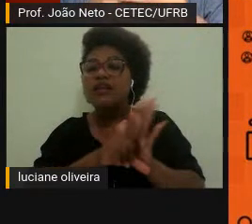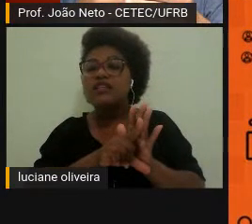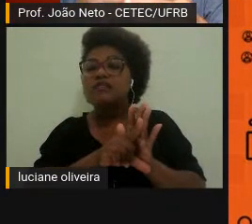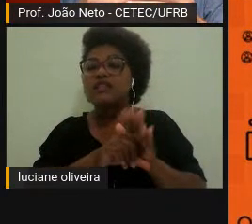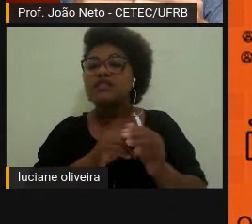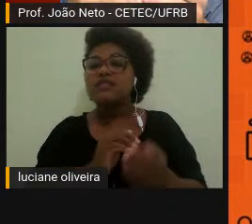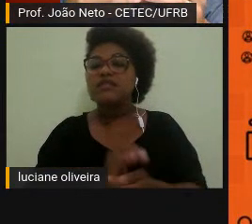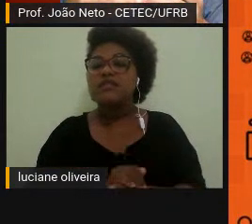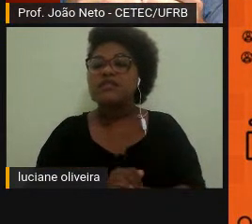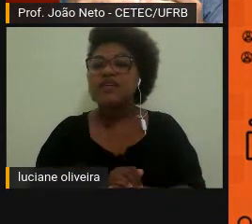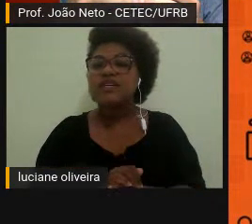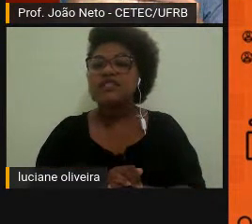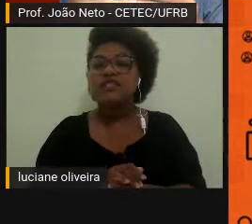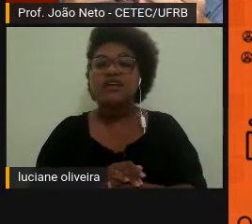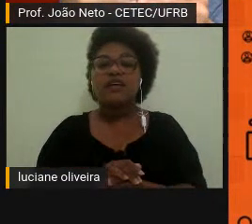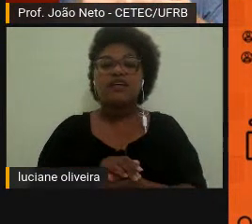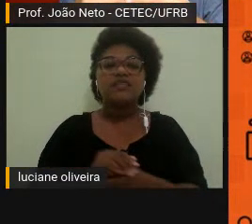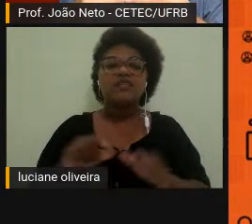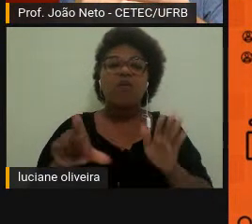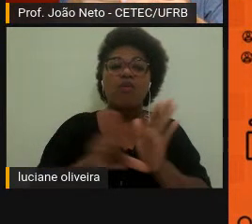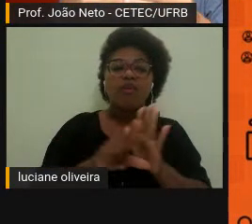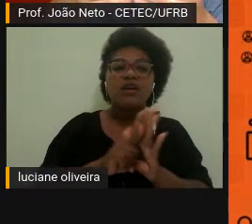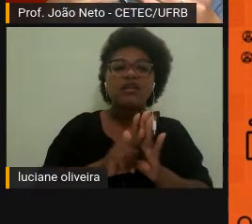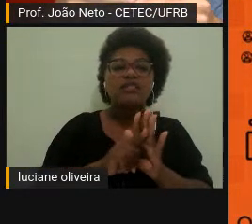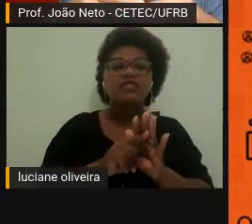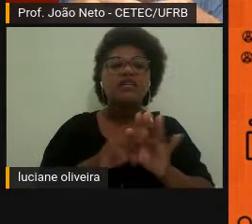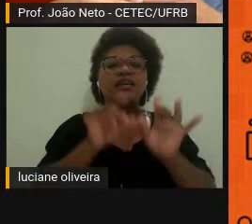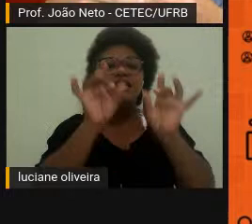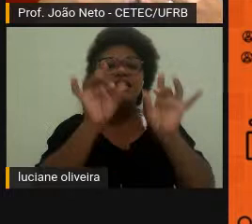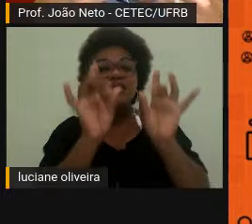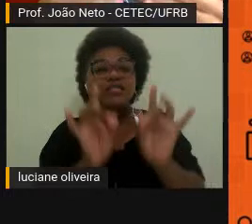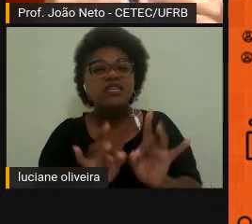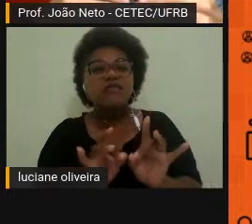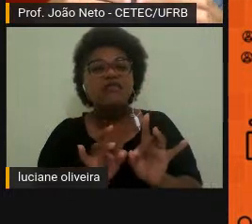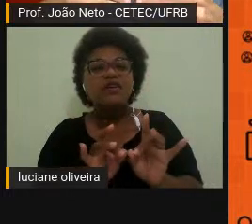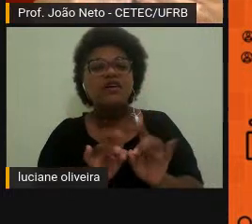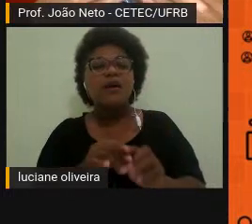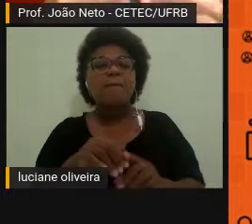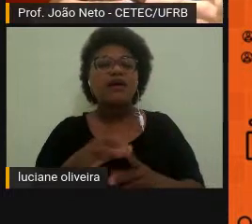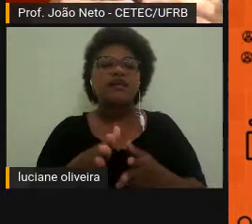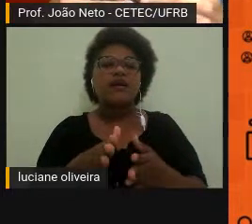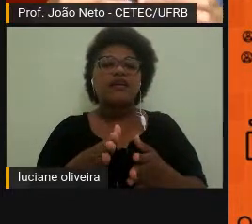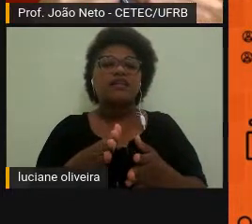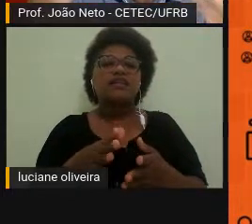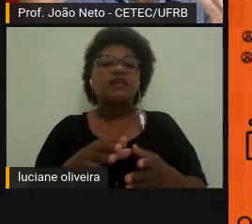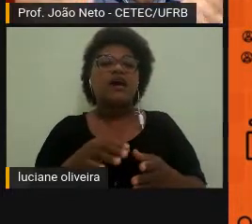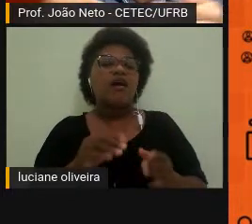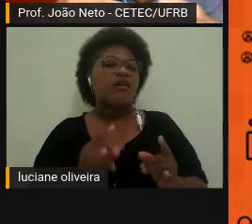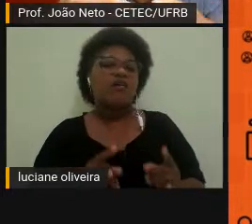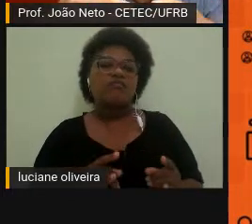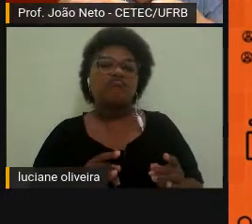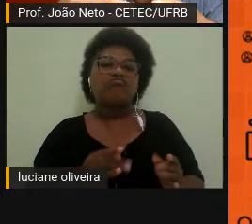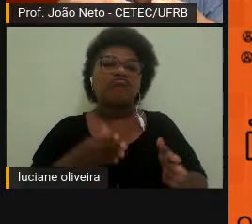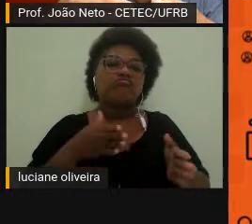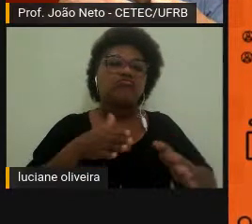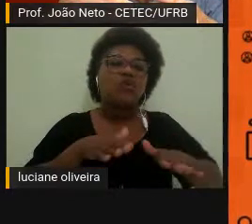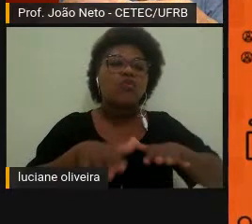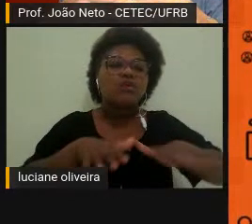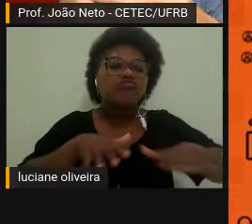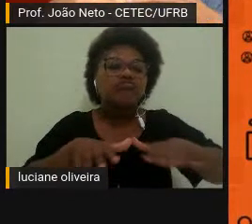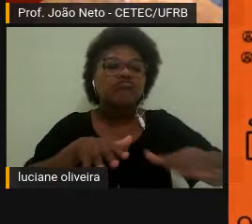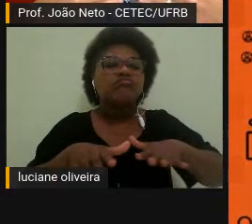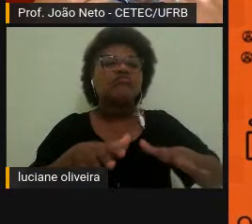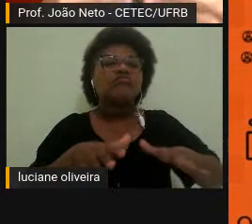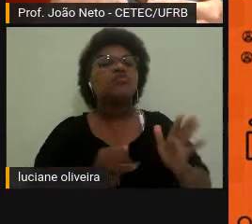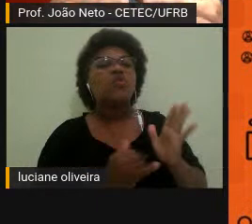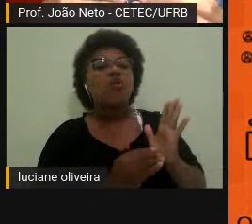nós temos leis que elas são específicas para tanto o acesso a prédios a questão da engenharia civil